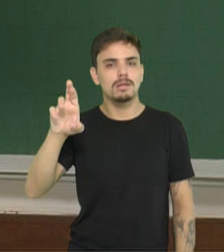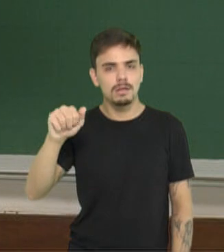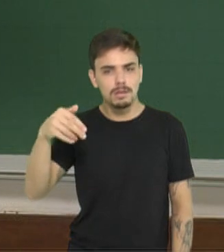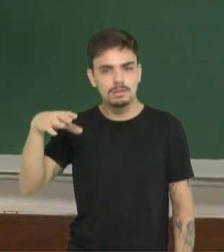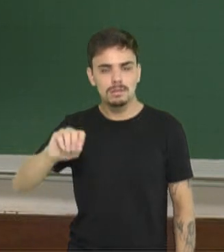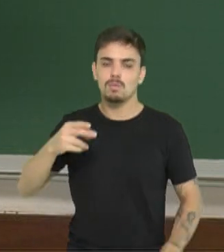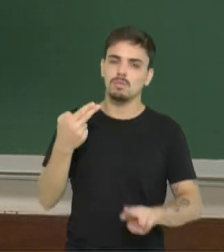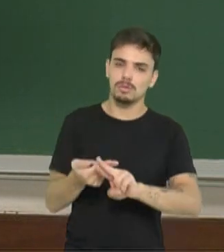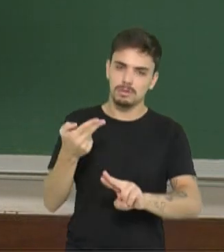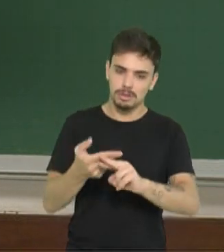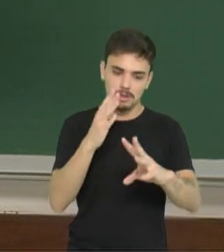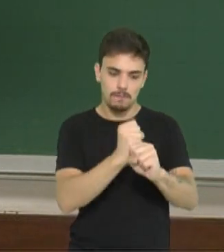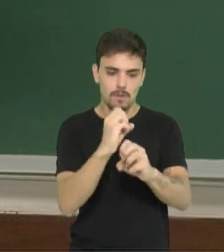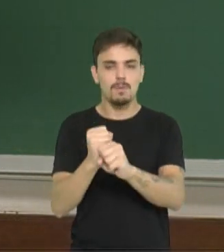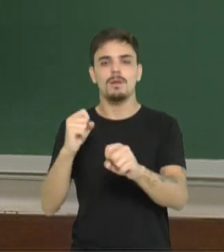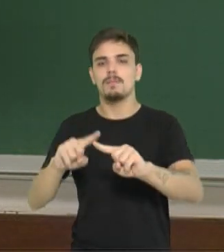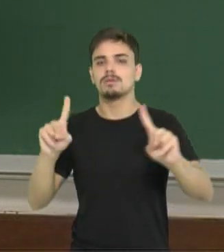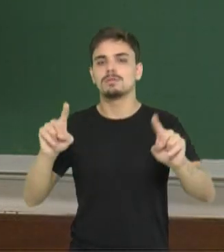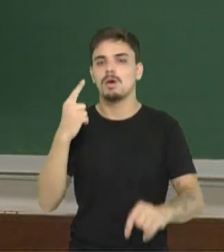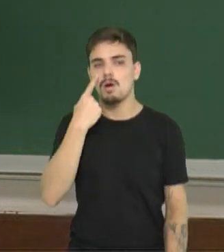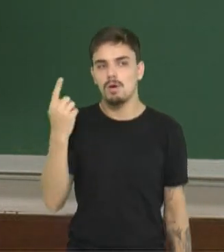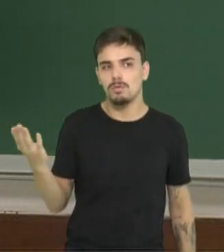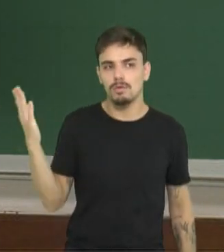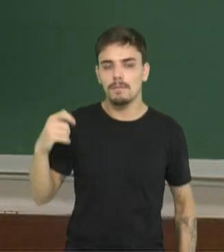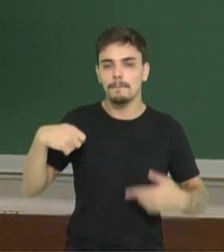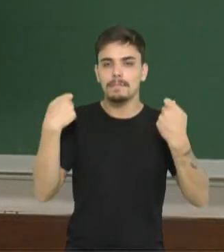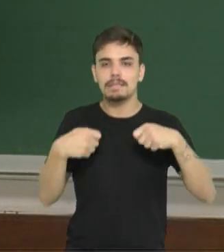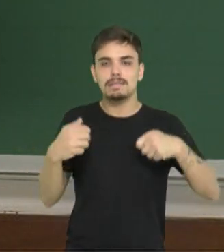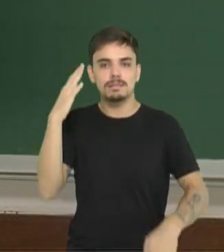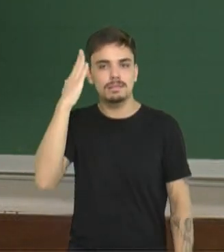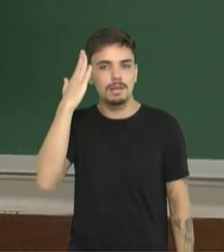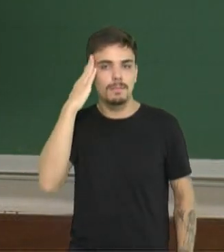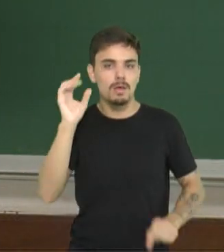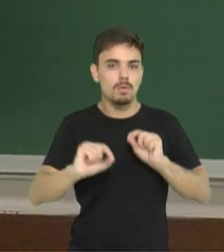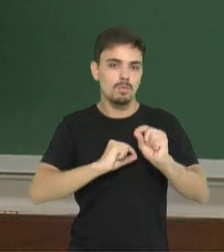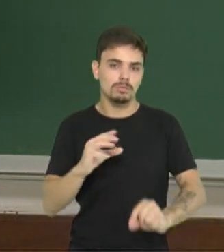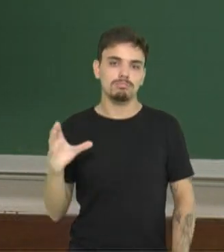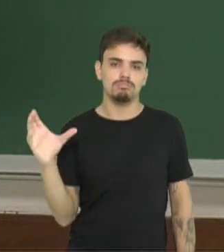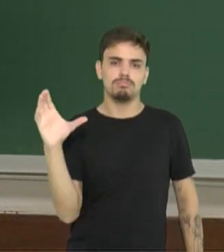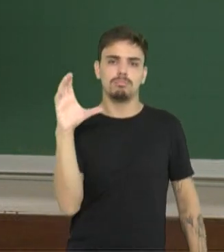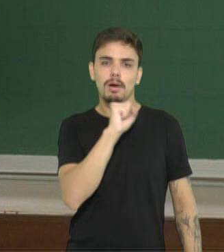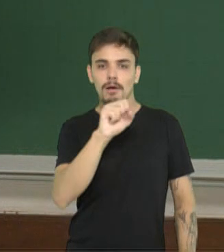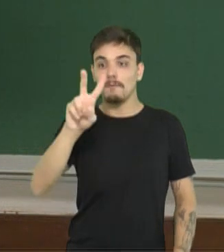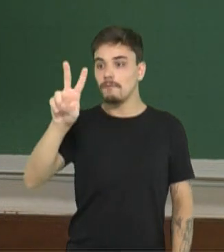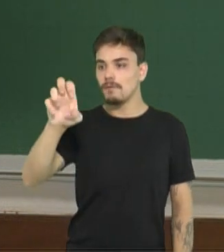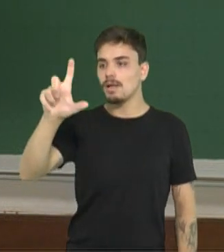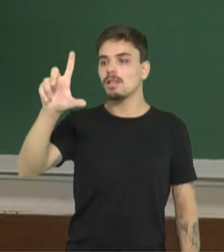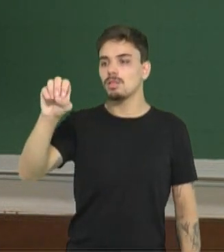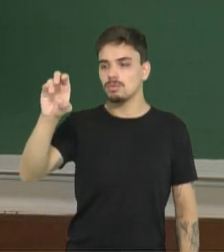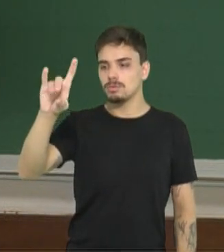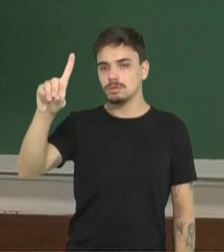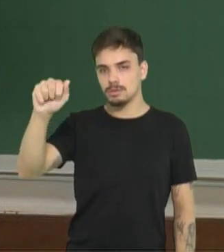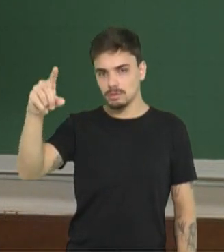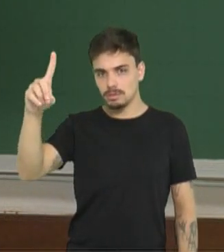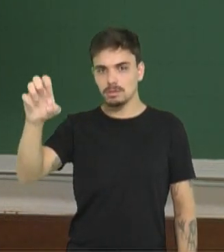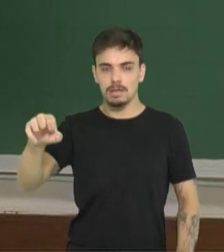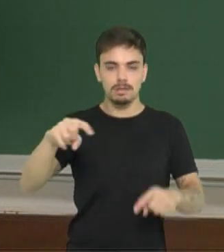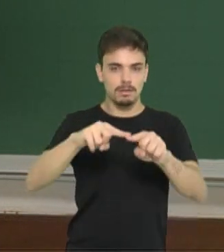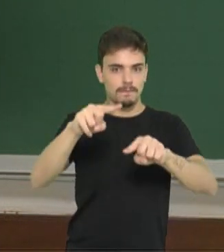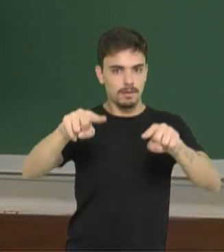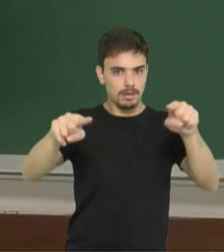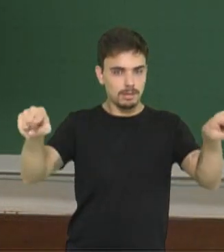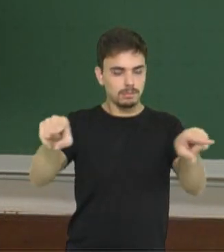Usando a fórmula, mas olha só, a gente precisa saber a velocidade, né, a variação de velocidade e a variação de